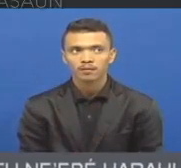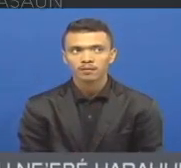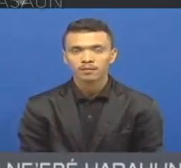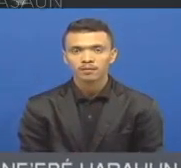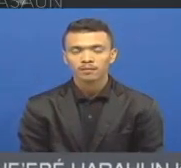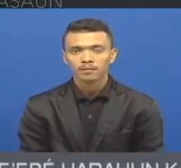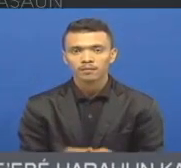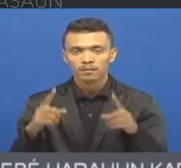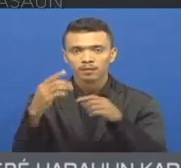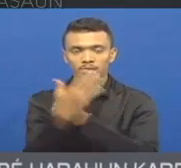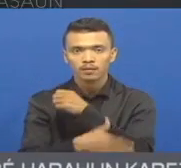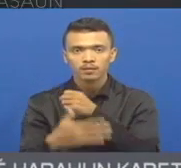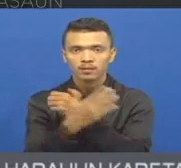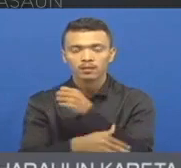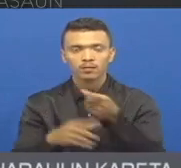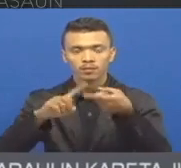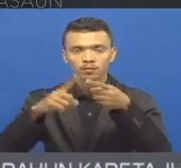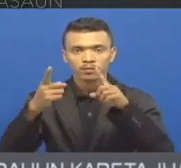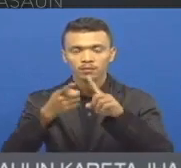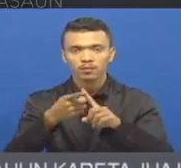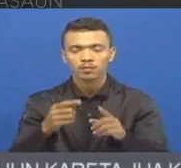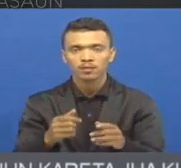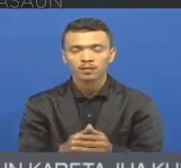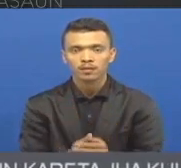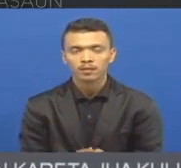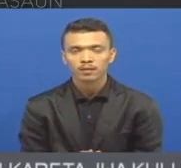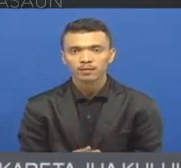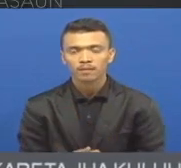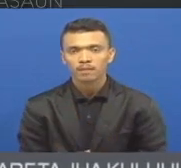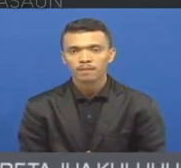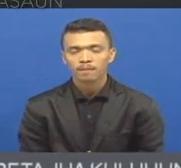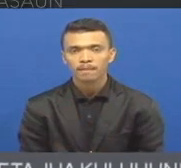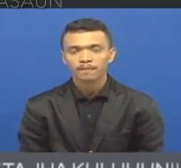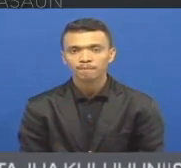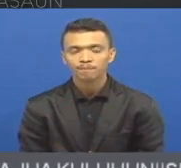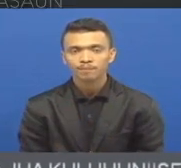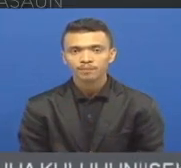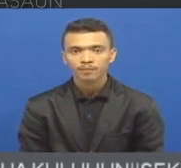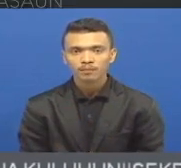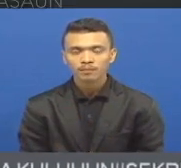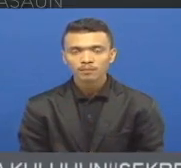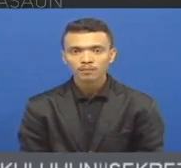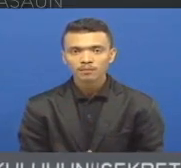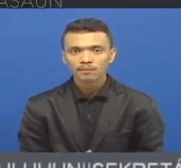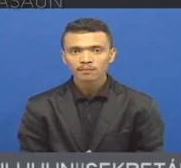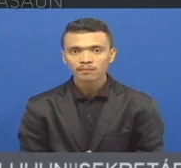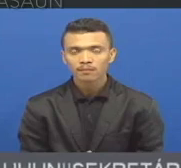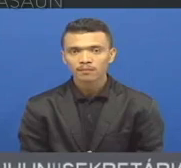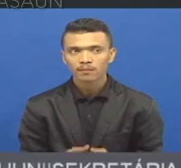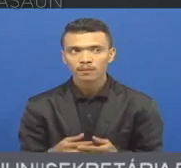nosso país irmão. Não só pelo papel fundamental desempenhado na nossa luta pela